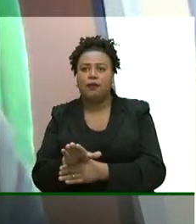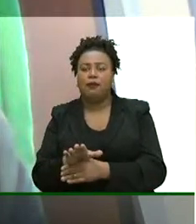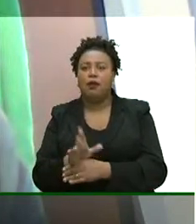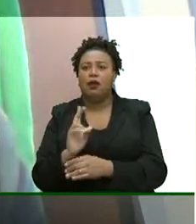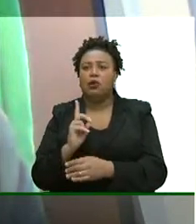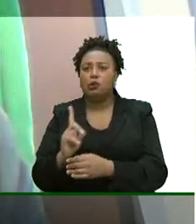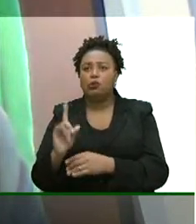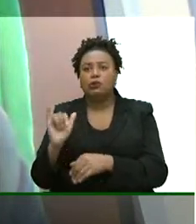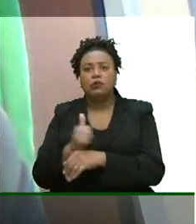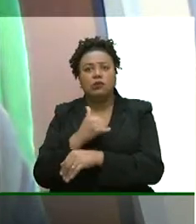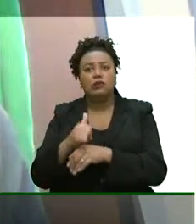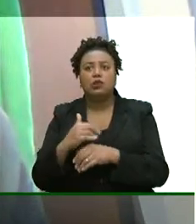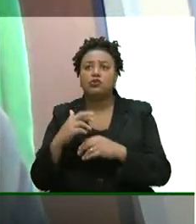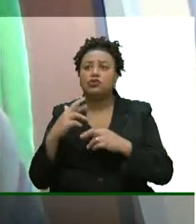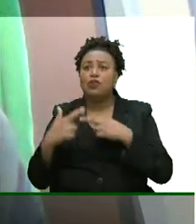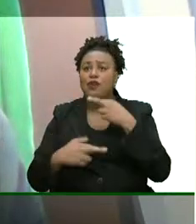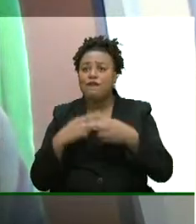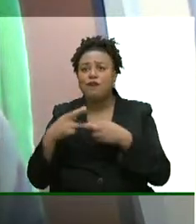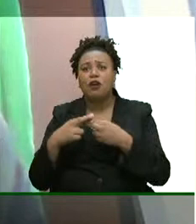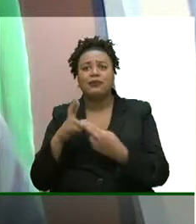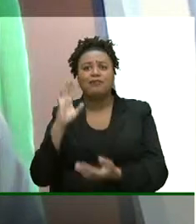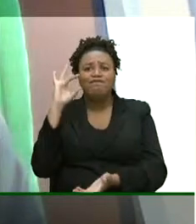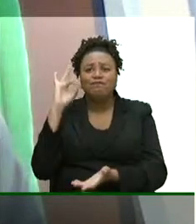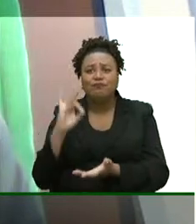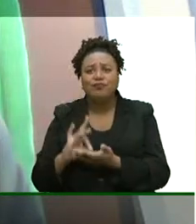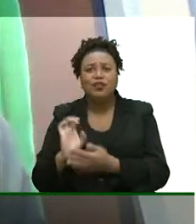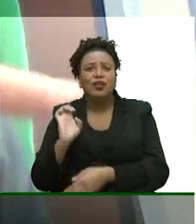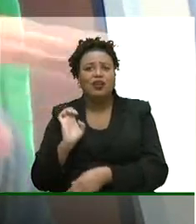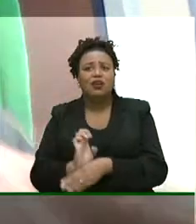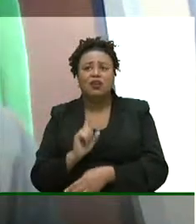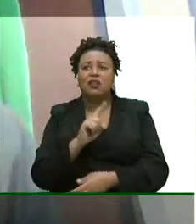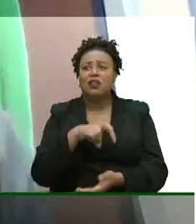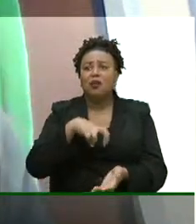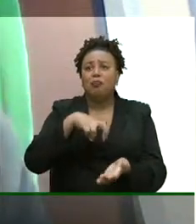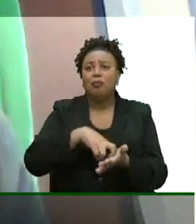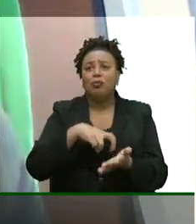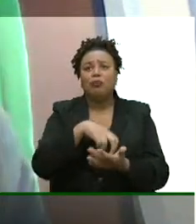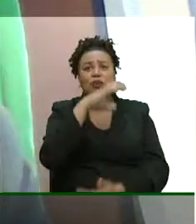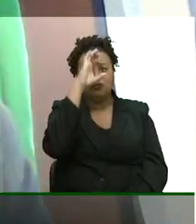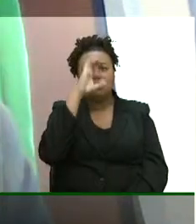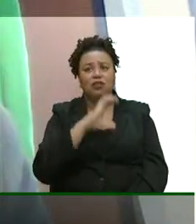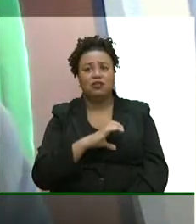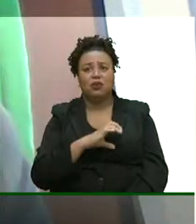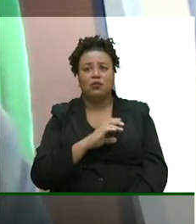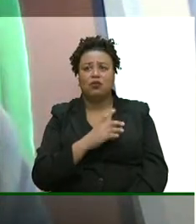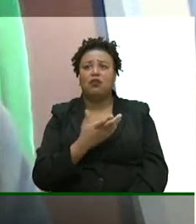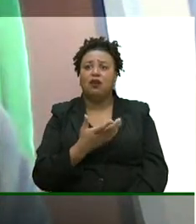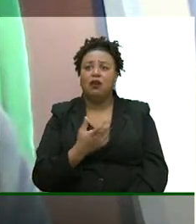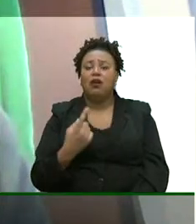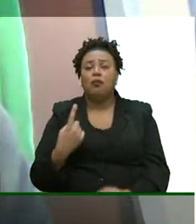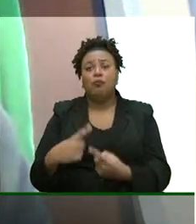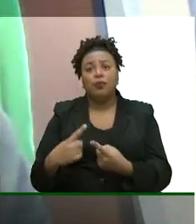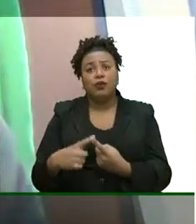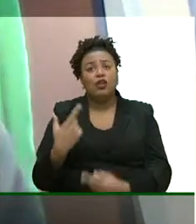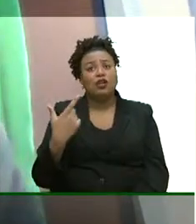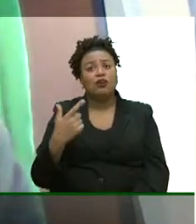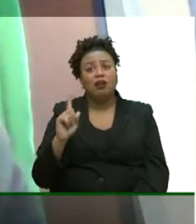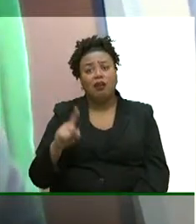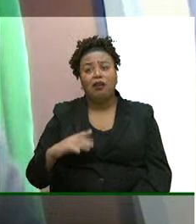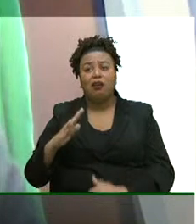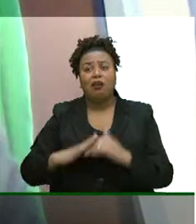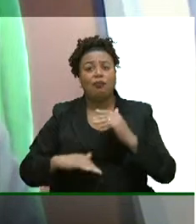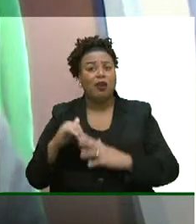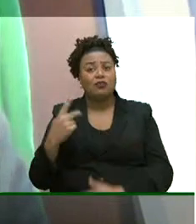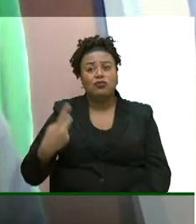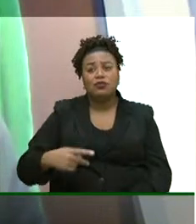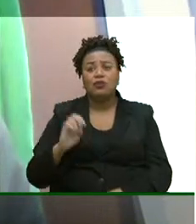medidas de reformas efetivas para o nosso Estado, que não punam o cidadão lá na ponta, mais uma vez. Porque, infelizmente, essa tem sido a prática aqui no